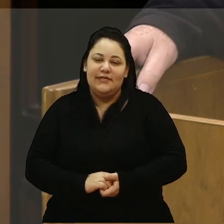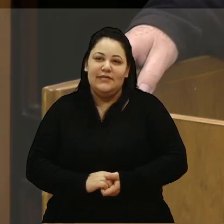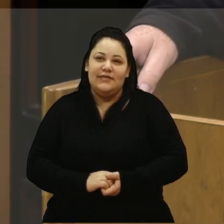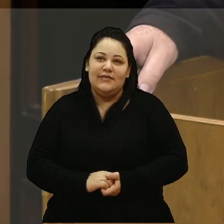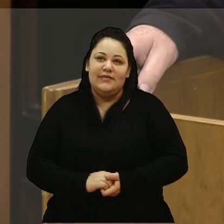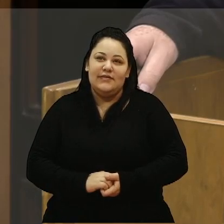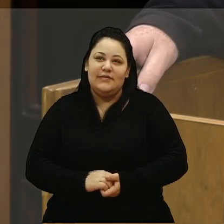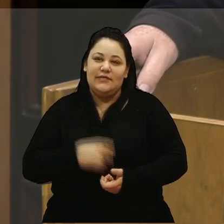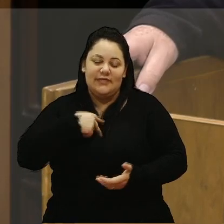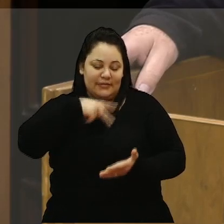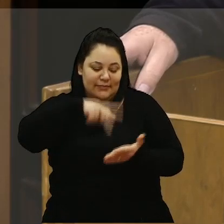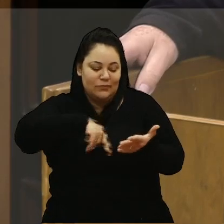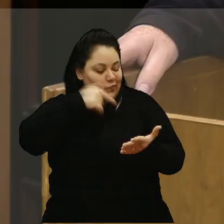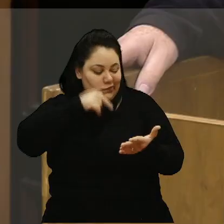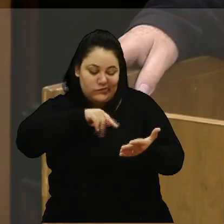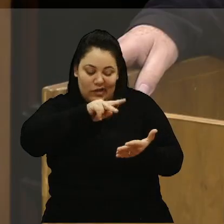carta